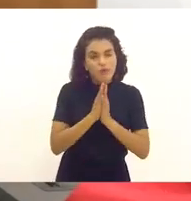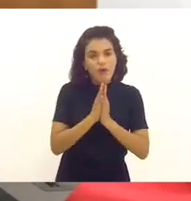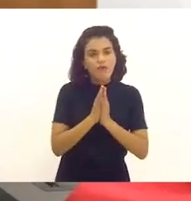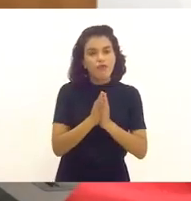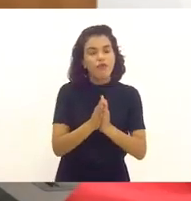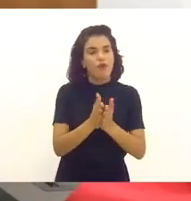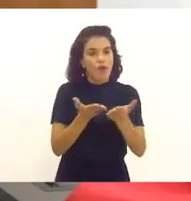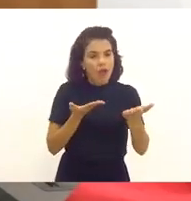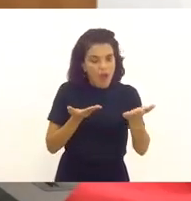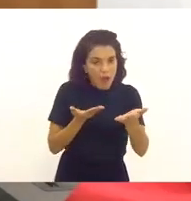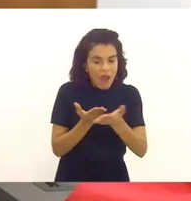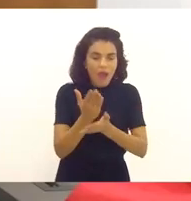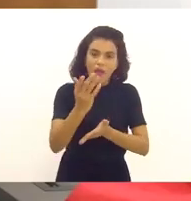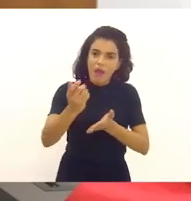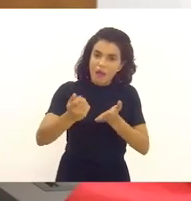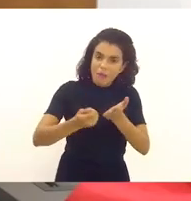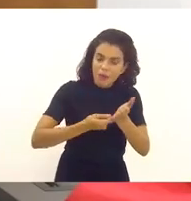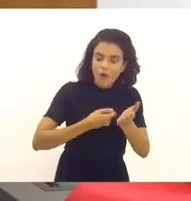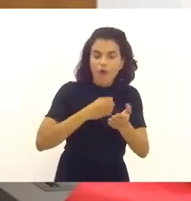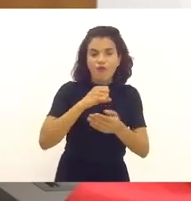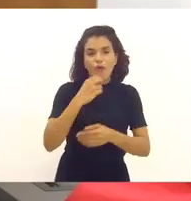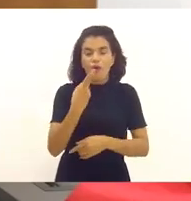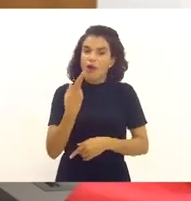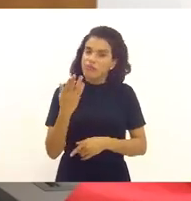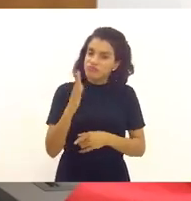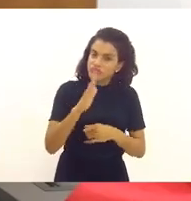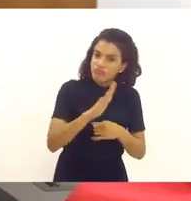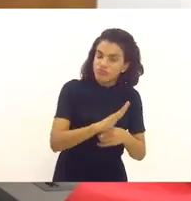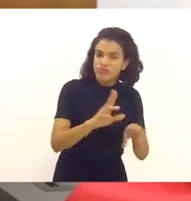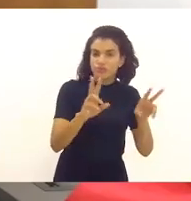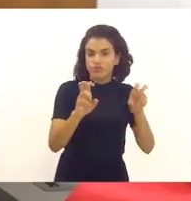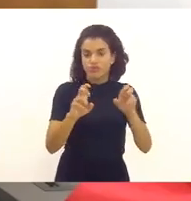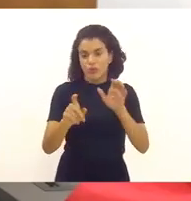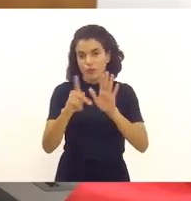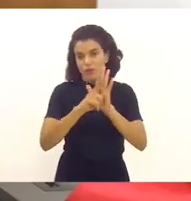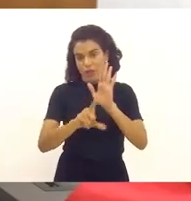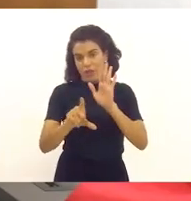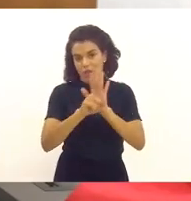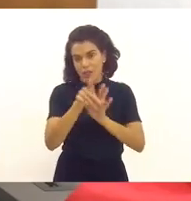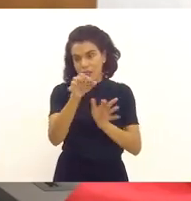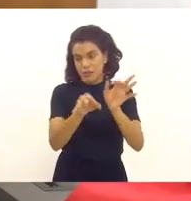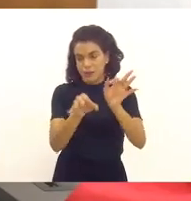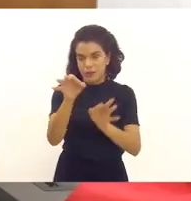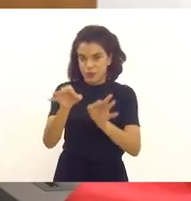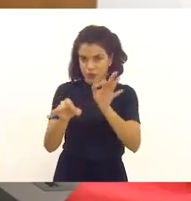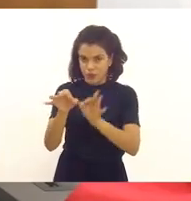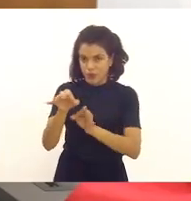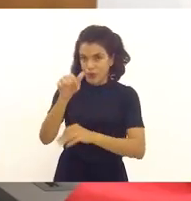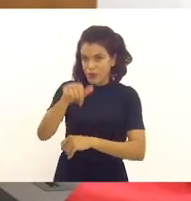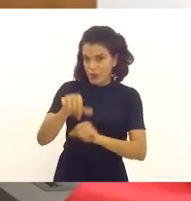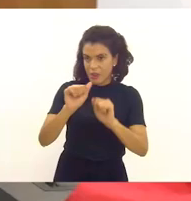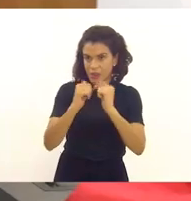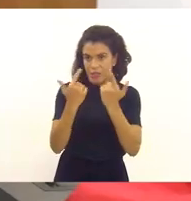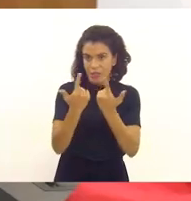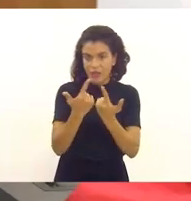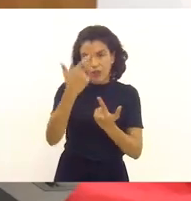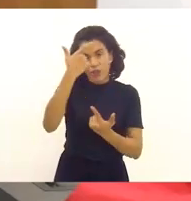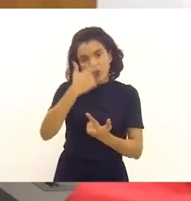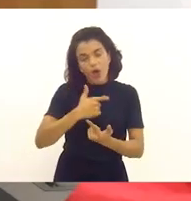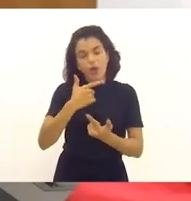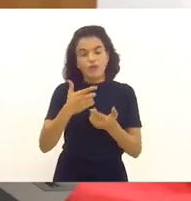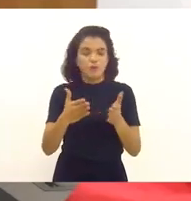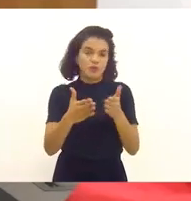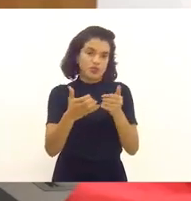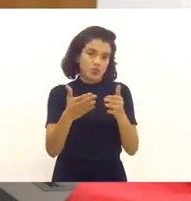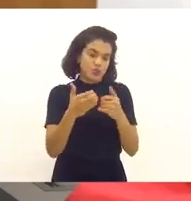aprovar ou venham fazer alguma coisa a respeito né dessa lei que está tramitando na casa de nossa de nosso pedido